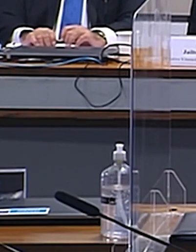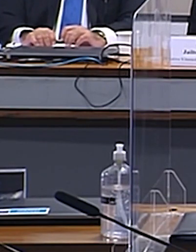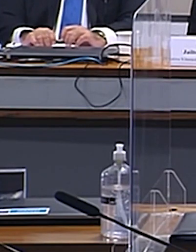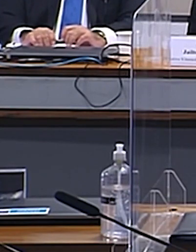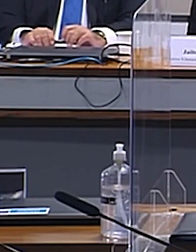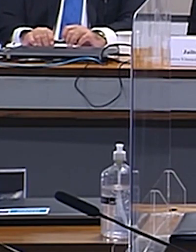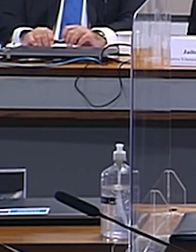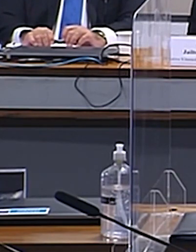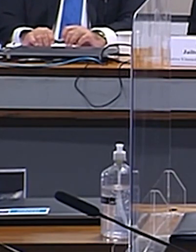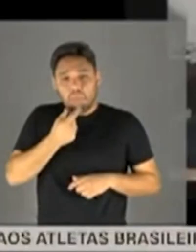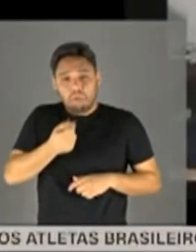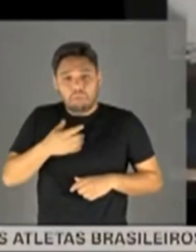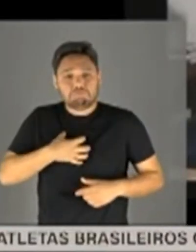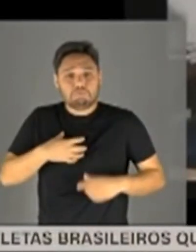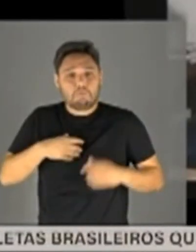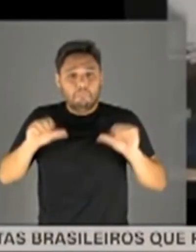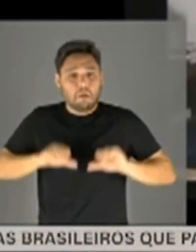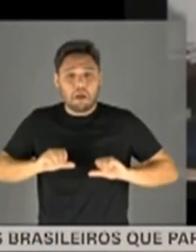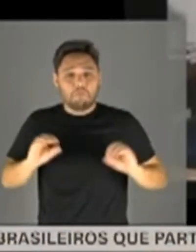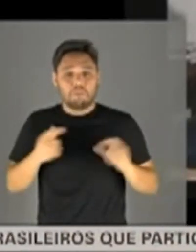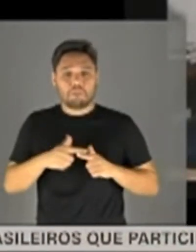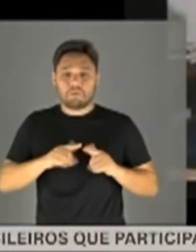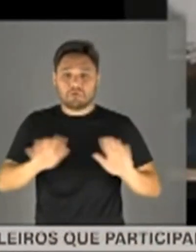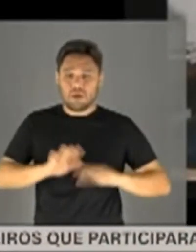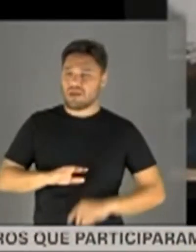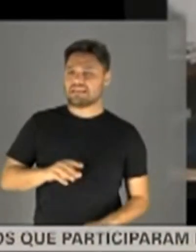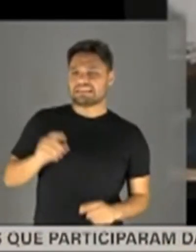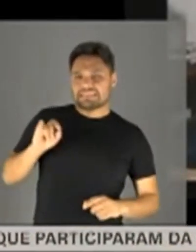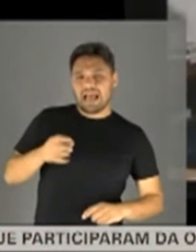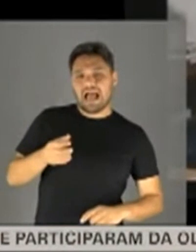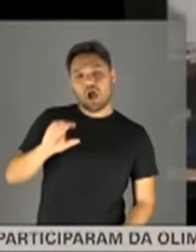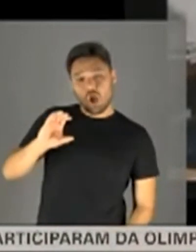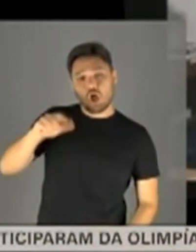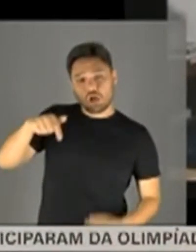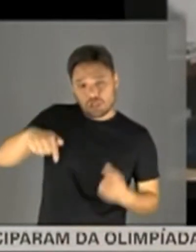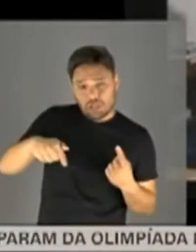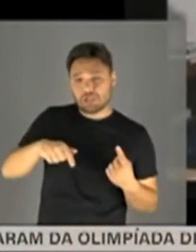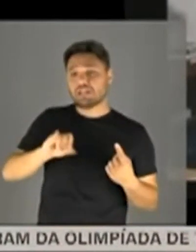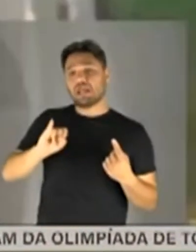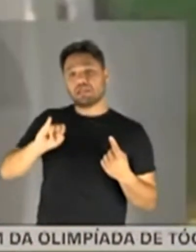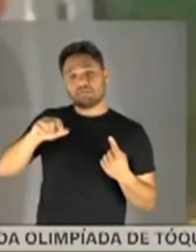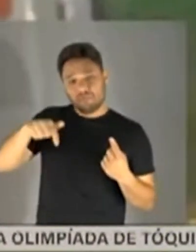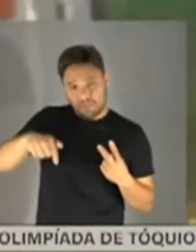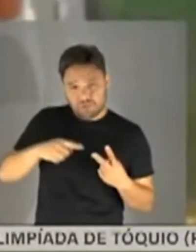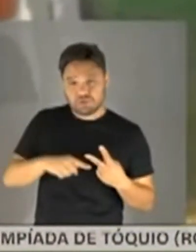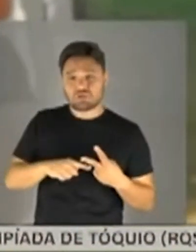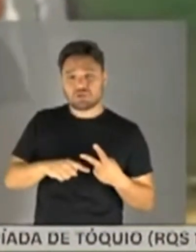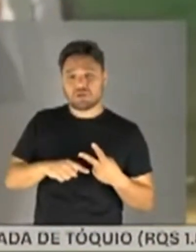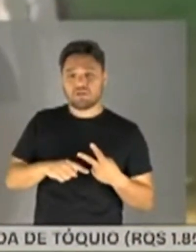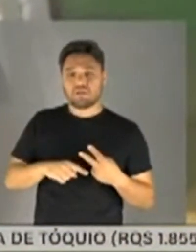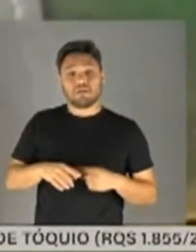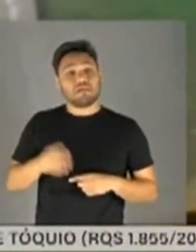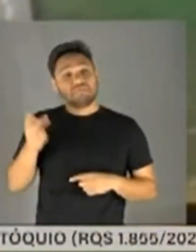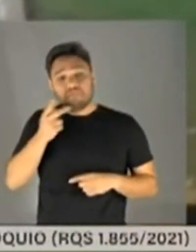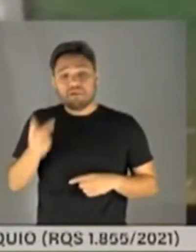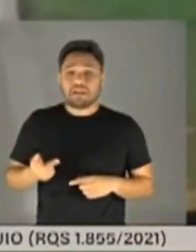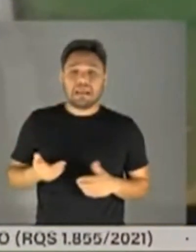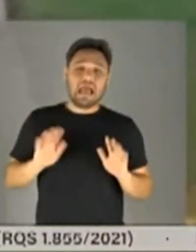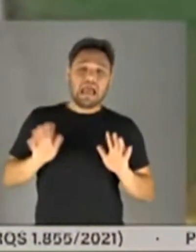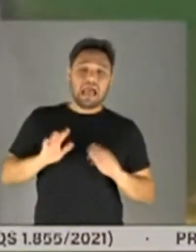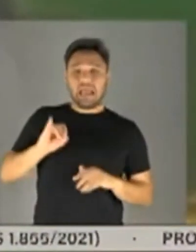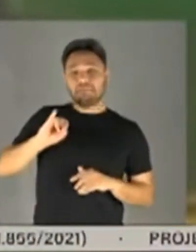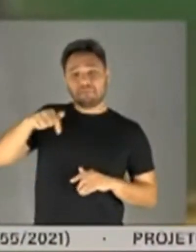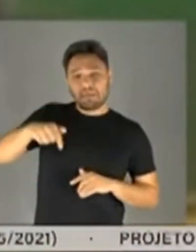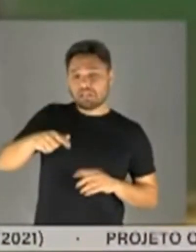a 18 anos de prisão durante a sessão de hoje os senadores exibiram vídeos de bolsonaro incentivando o uso da ivermectina